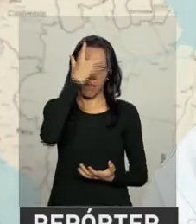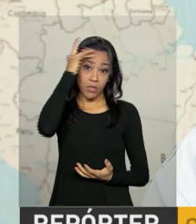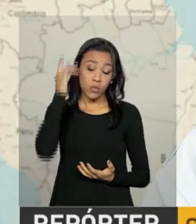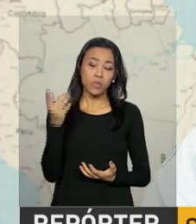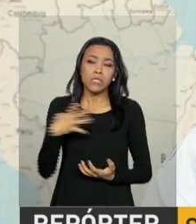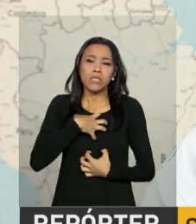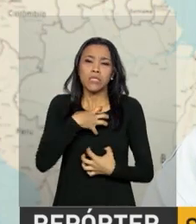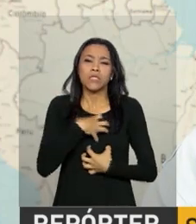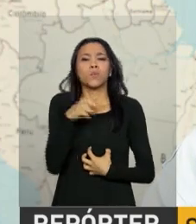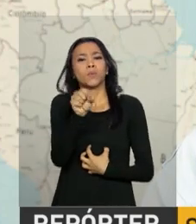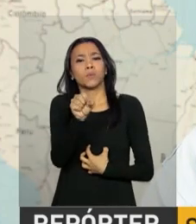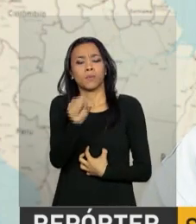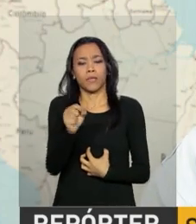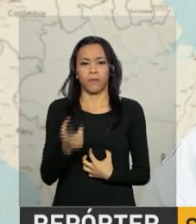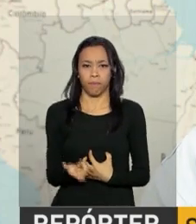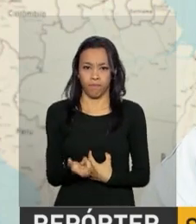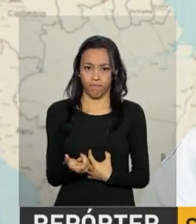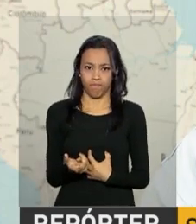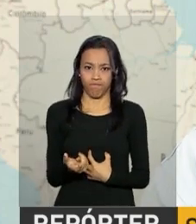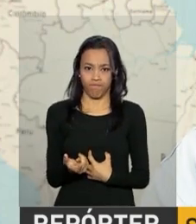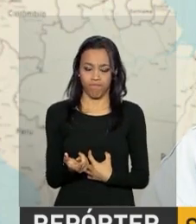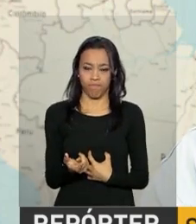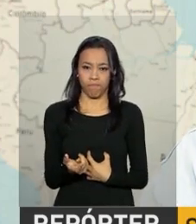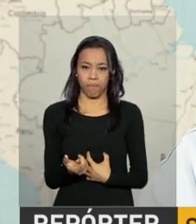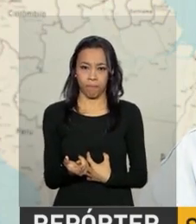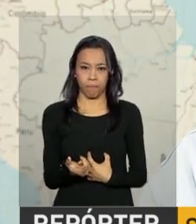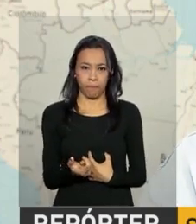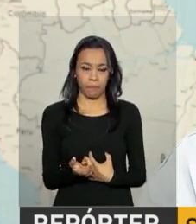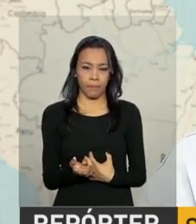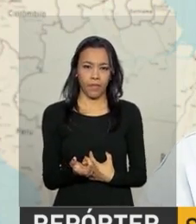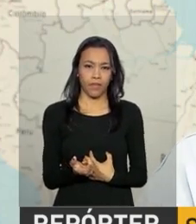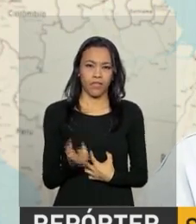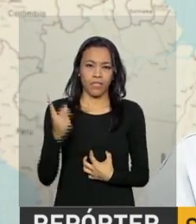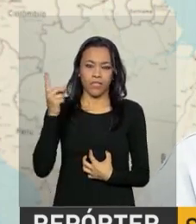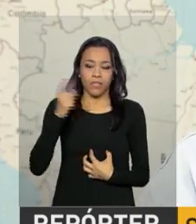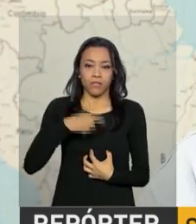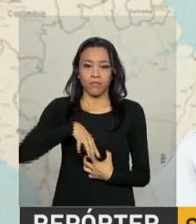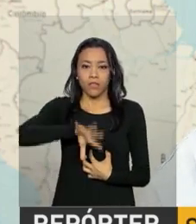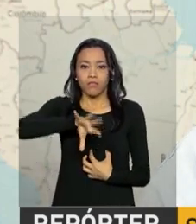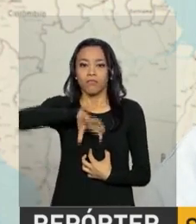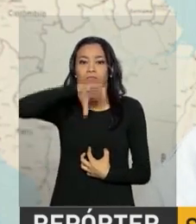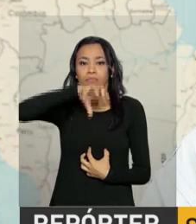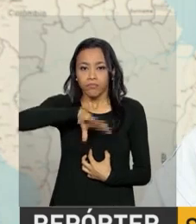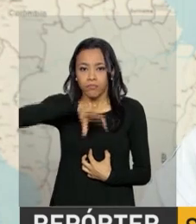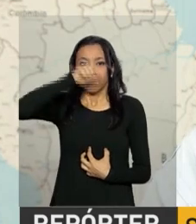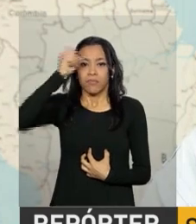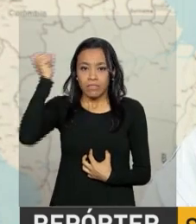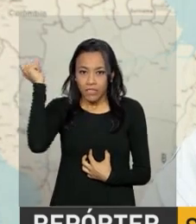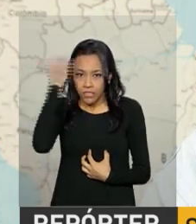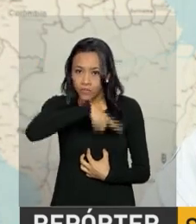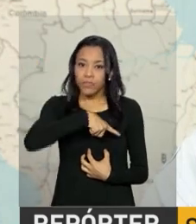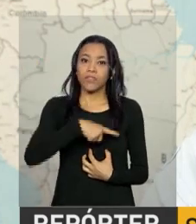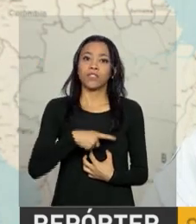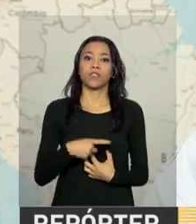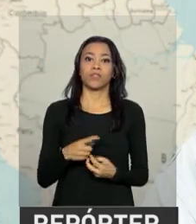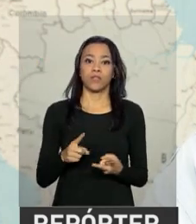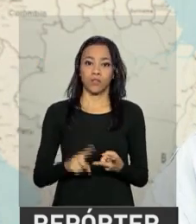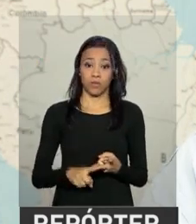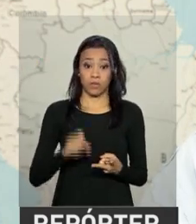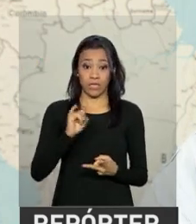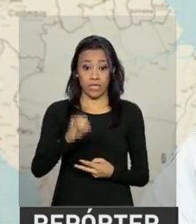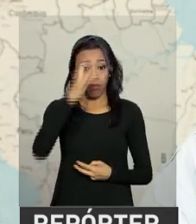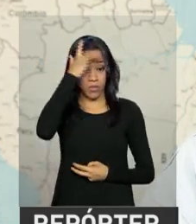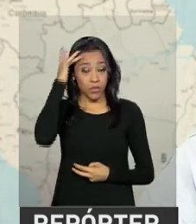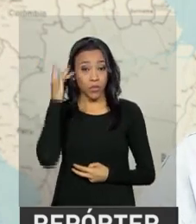ter manifestações de dificuldade de respiração, se a pessoa começa então